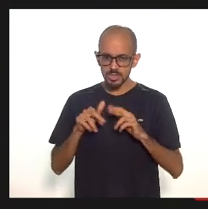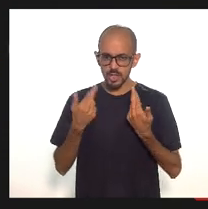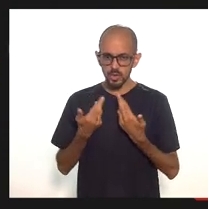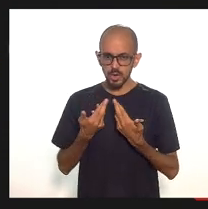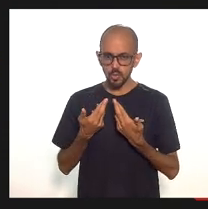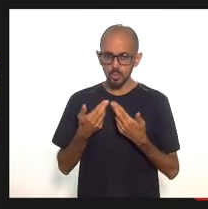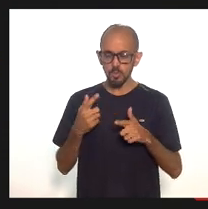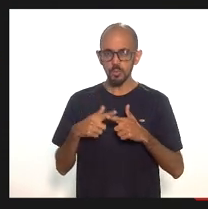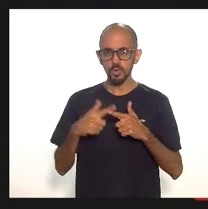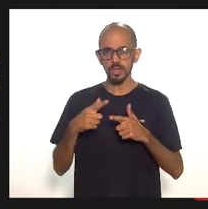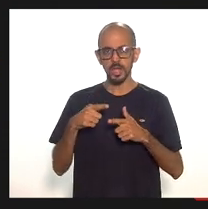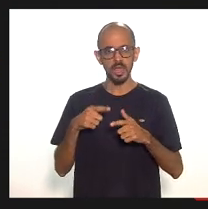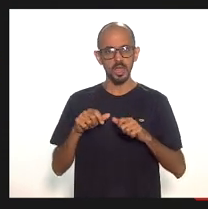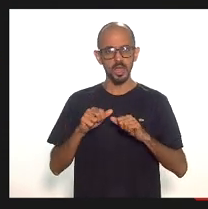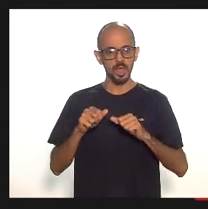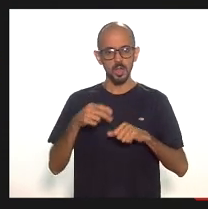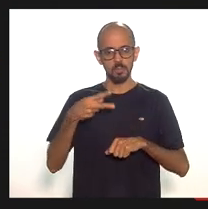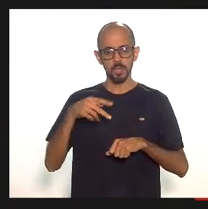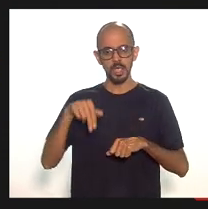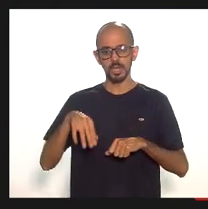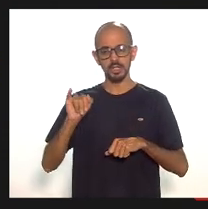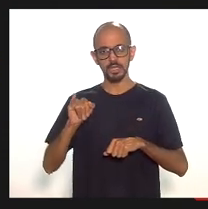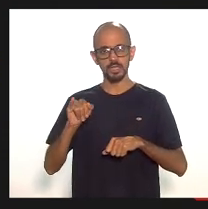Programação Nacional de Imunização não previu isso.